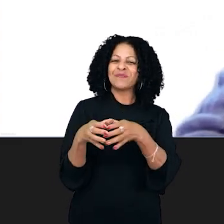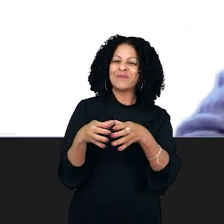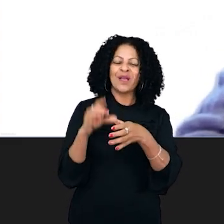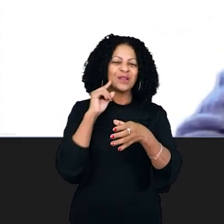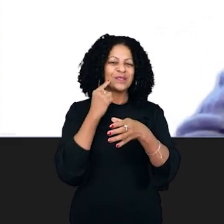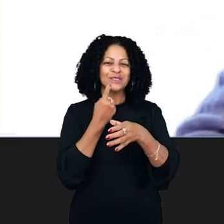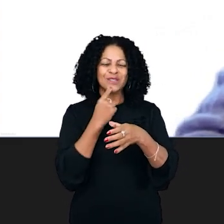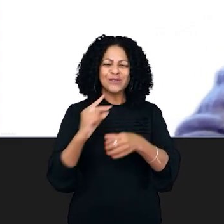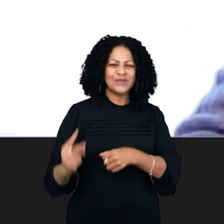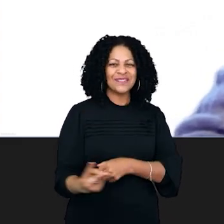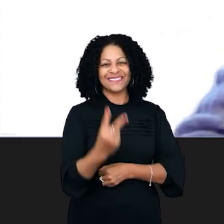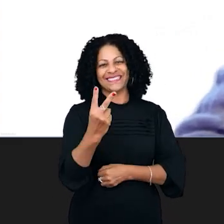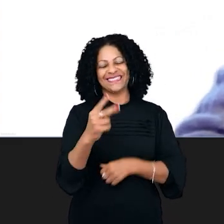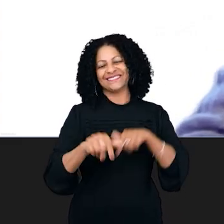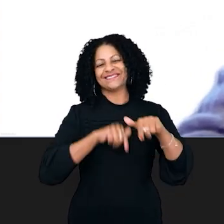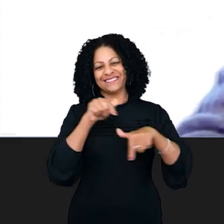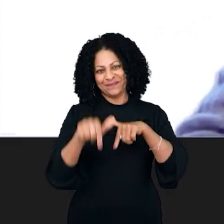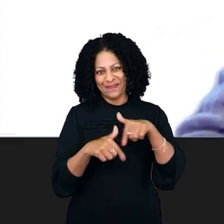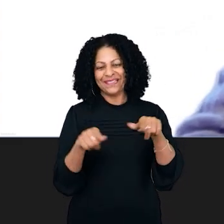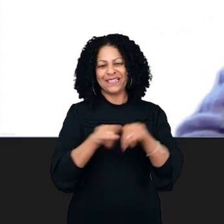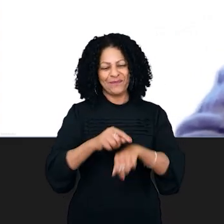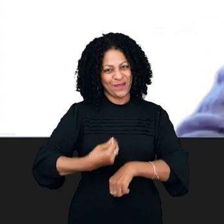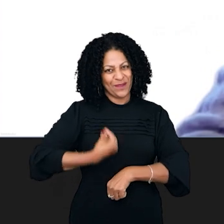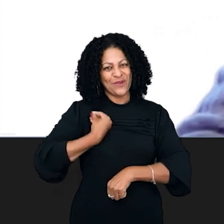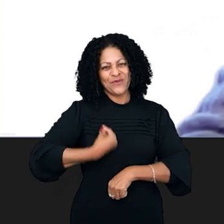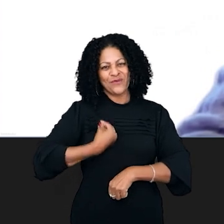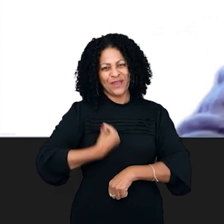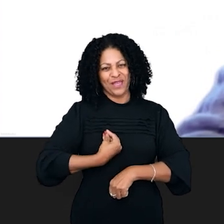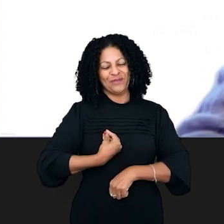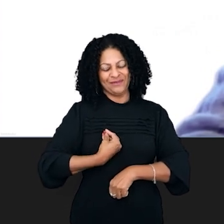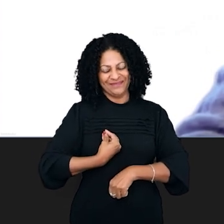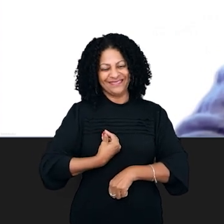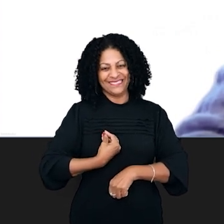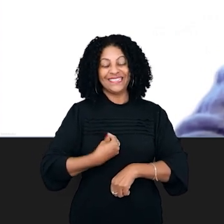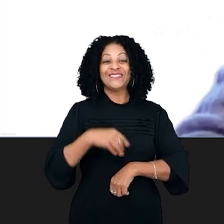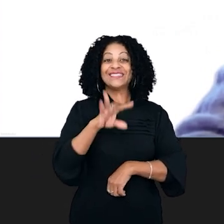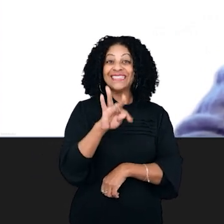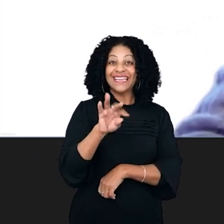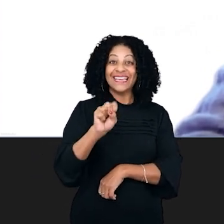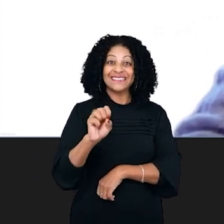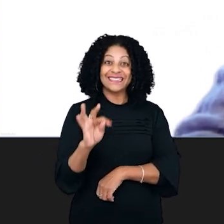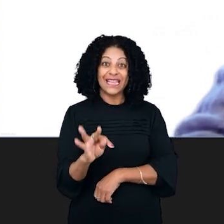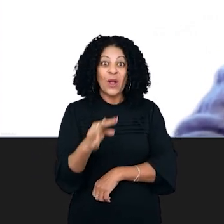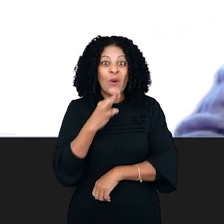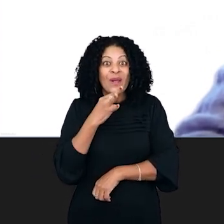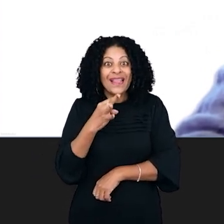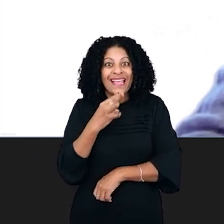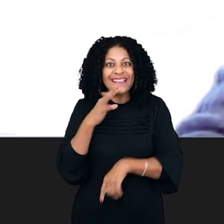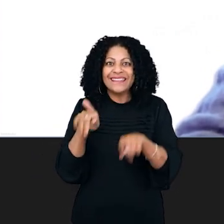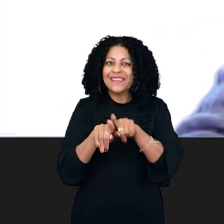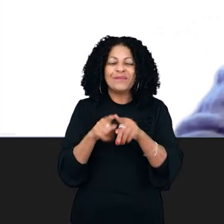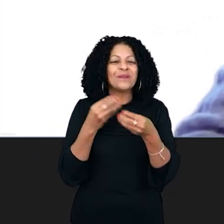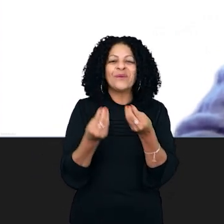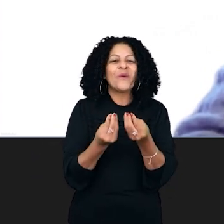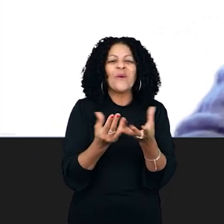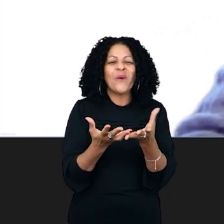importante para a comunidade surda, é muito valorizado esse trabalho ao vivo. E o TST